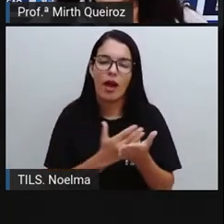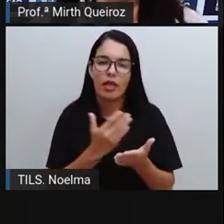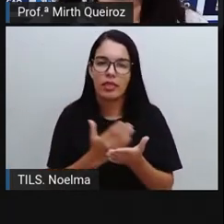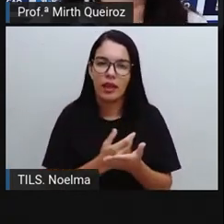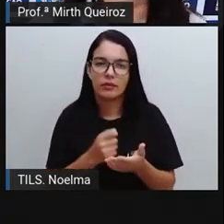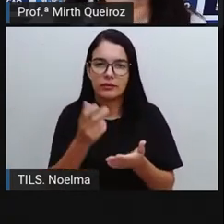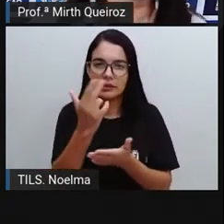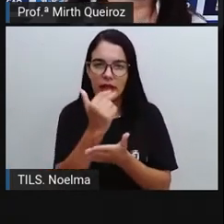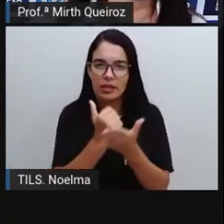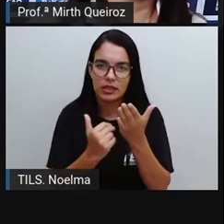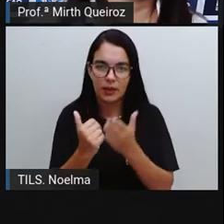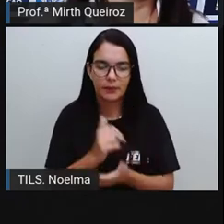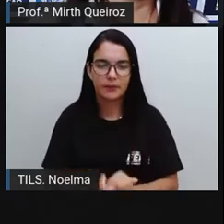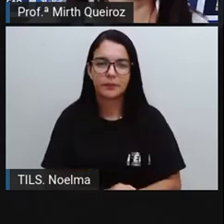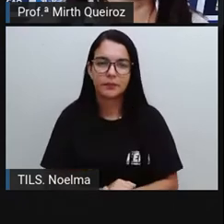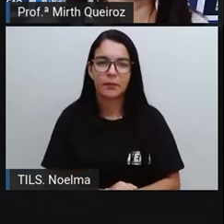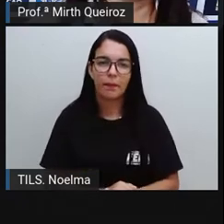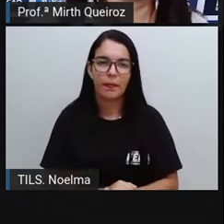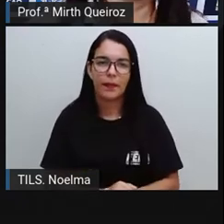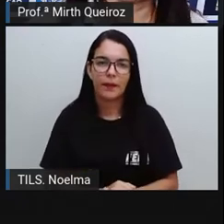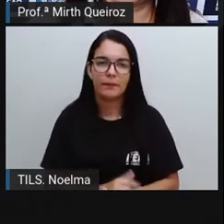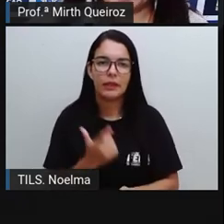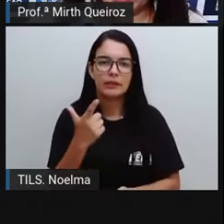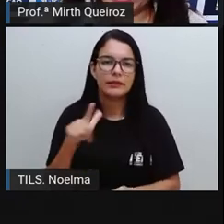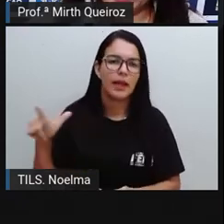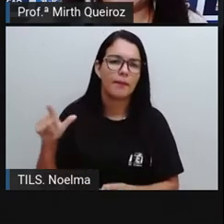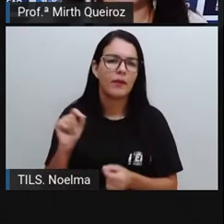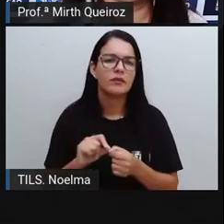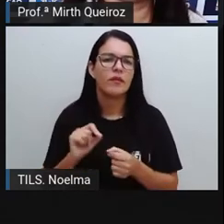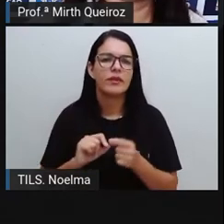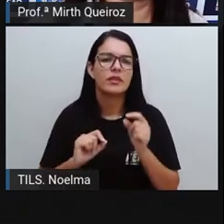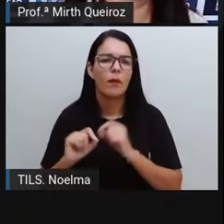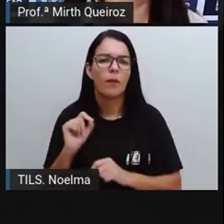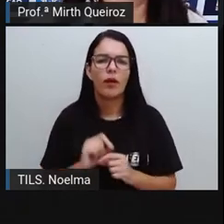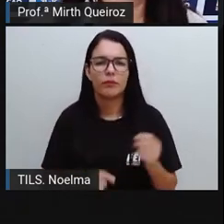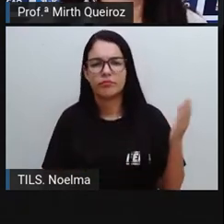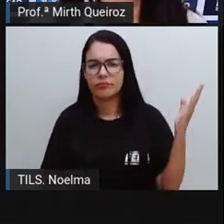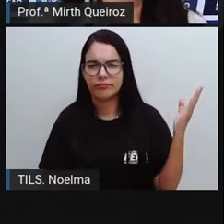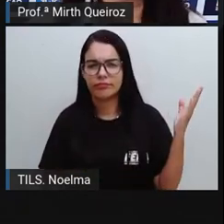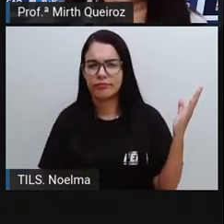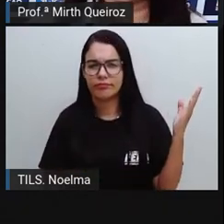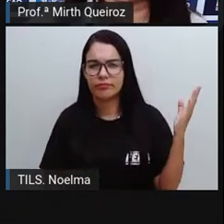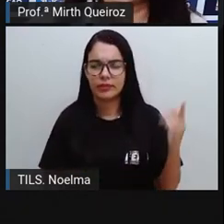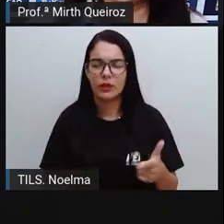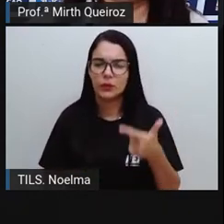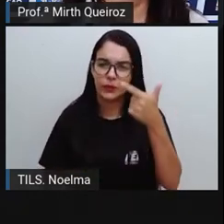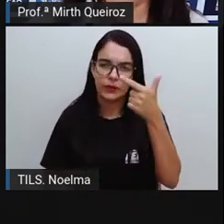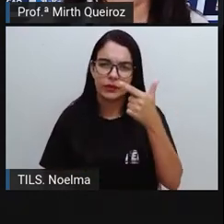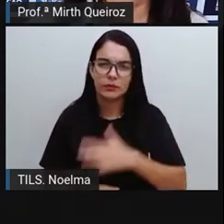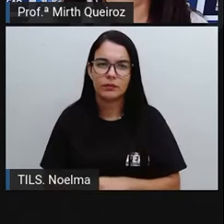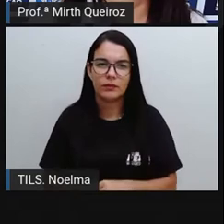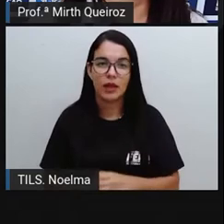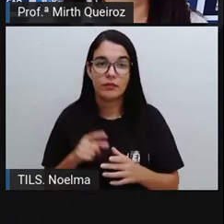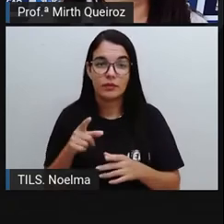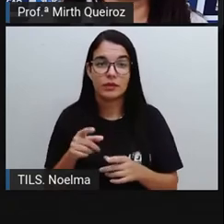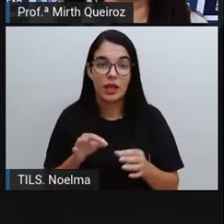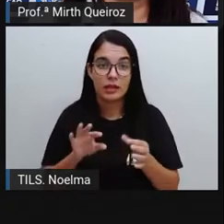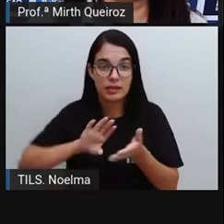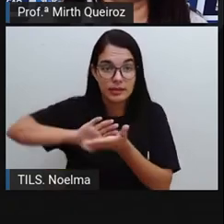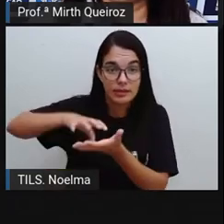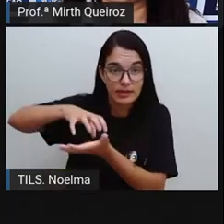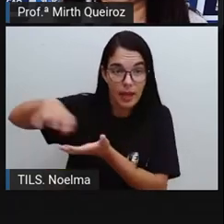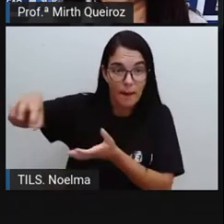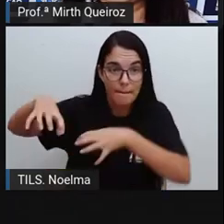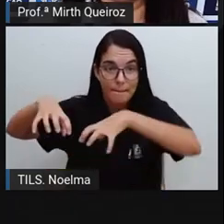tá? E depois, Pro, o que, que nós vamos fazer? Nós vamos para o segundo passo. Prepare as